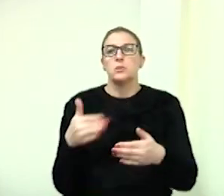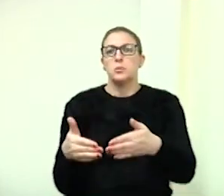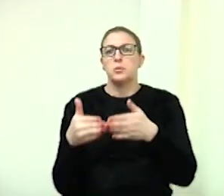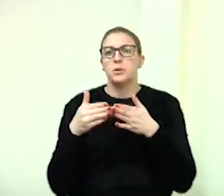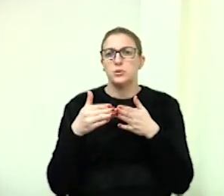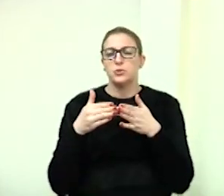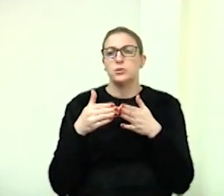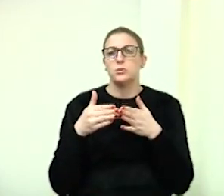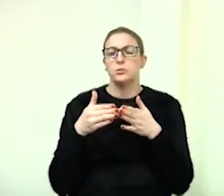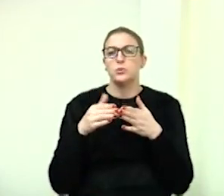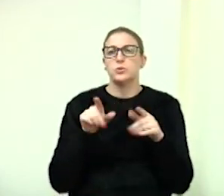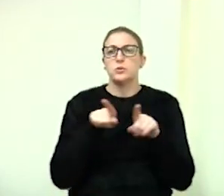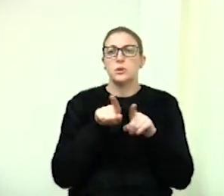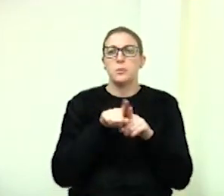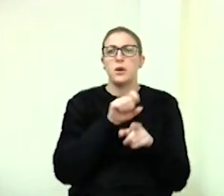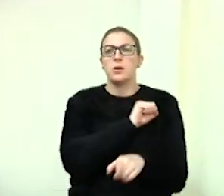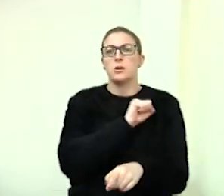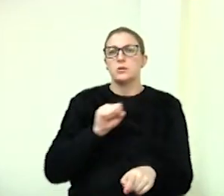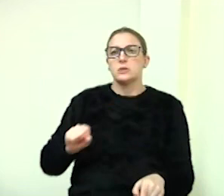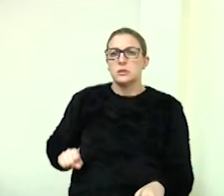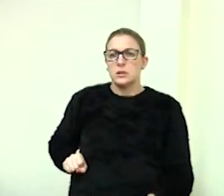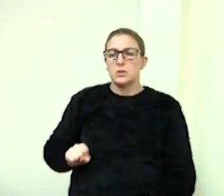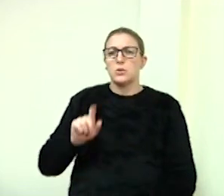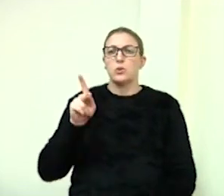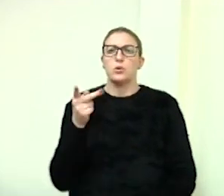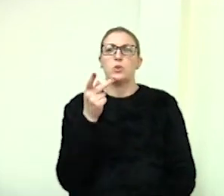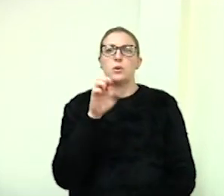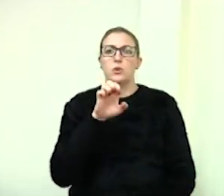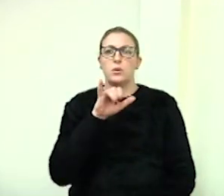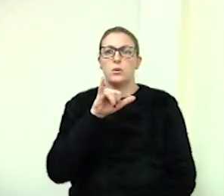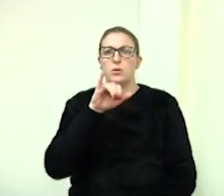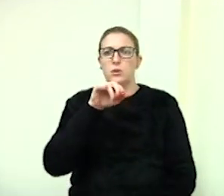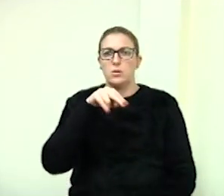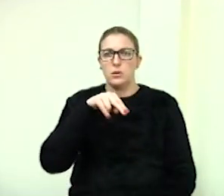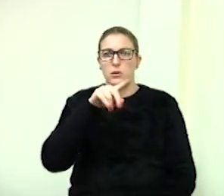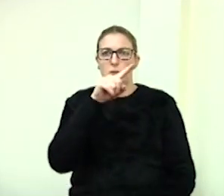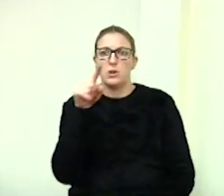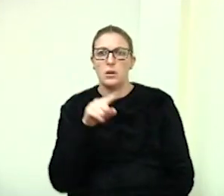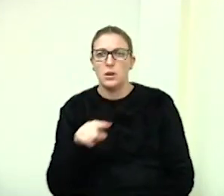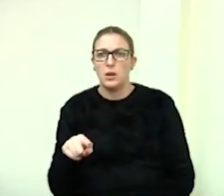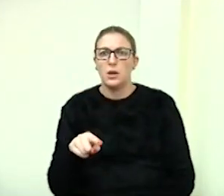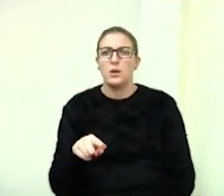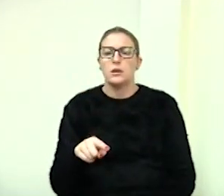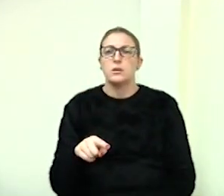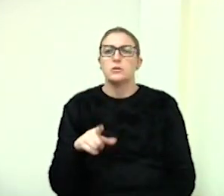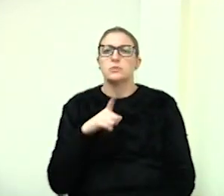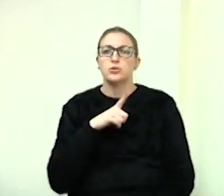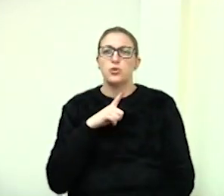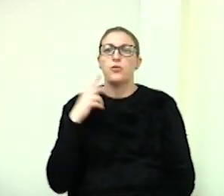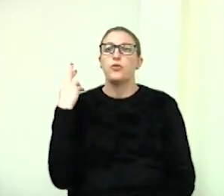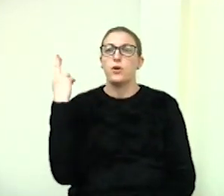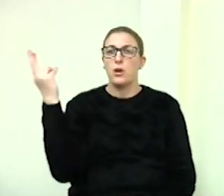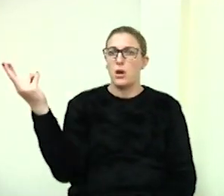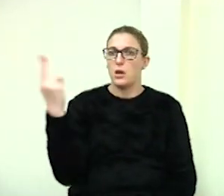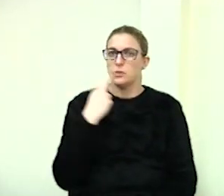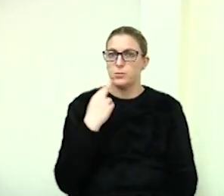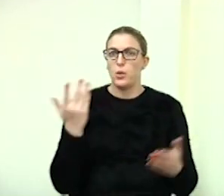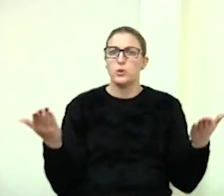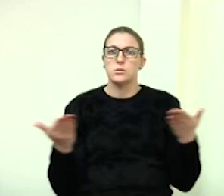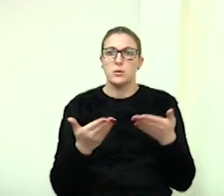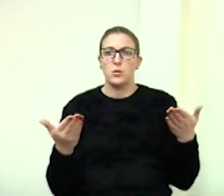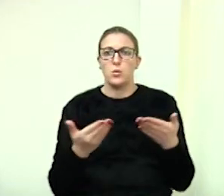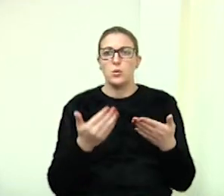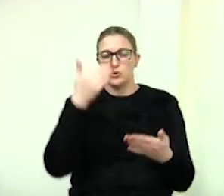senador Heinz, também, que se manifestasse, obtive um retorno do gabinete dele ainda hoje, e acredito que essa instrução